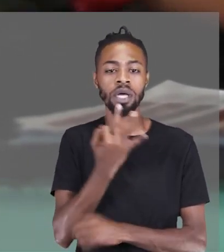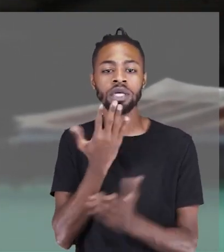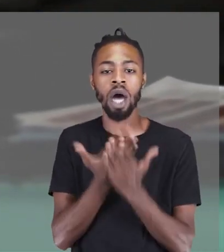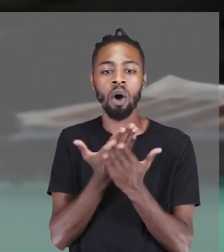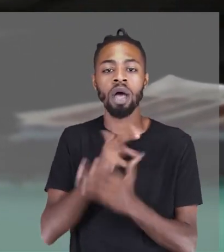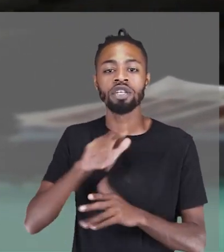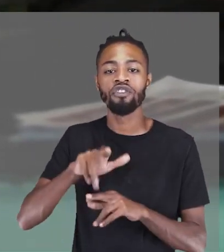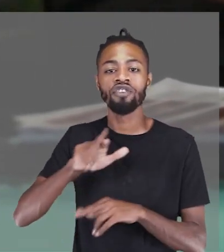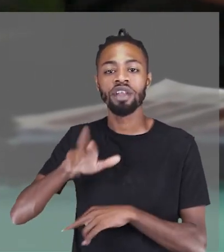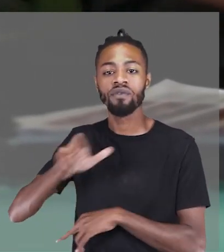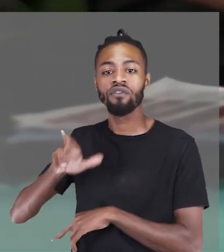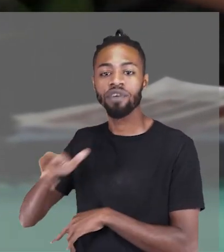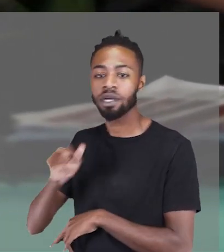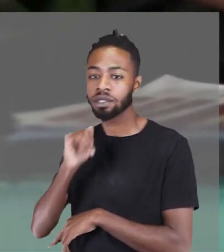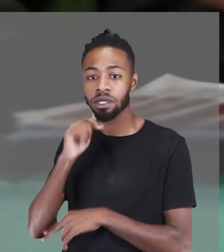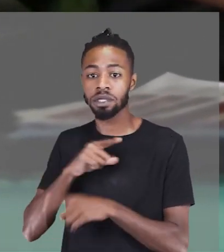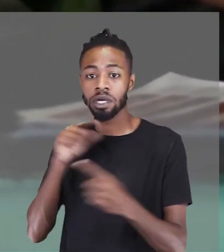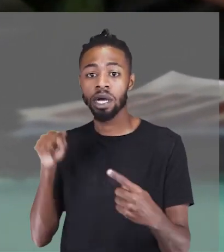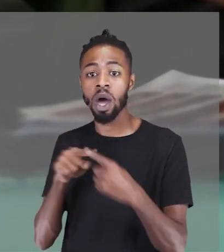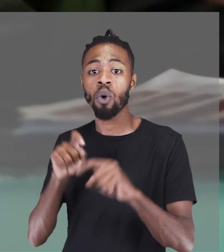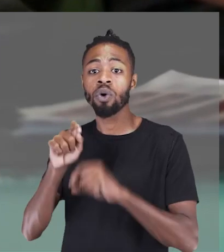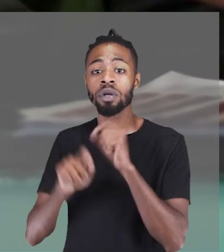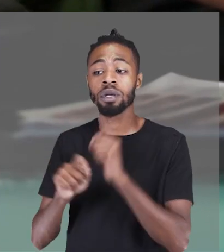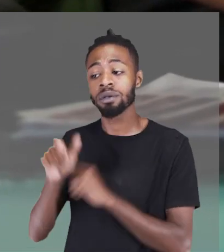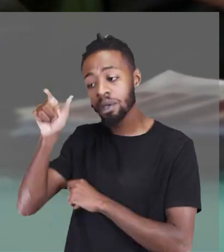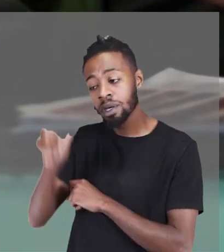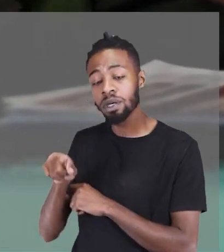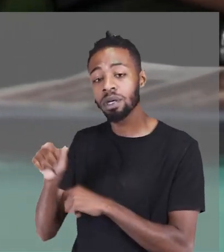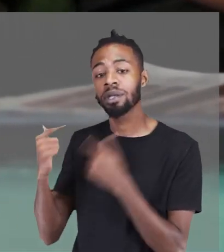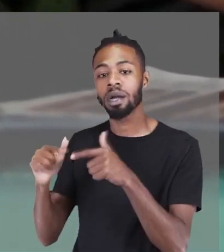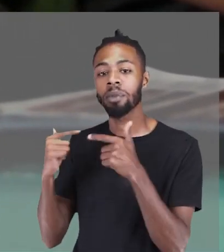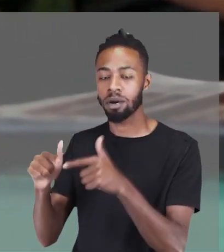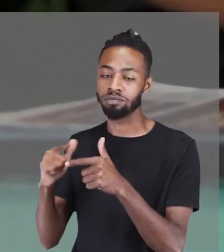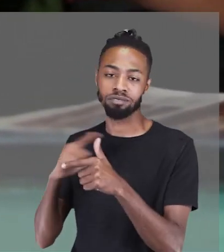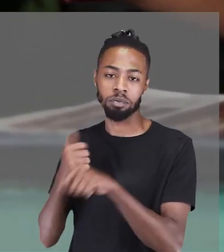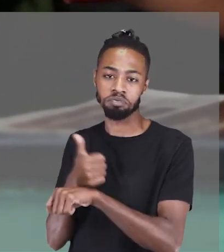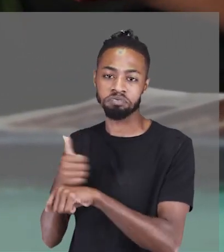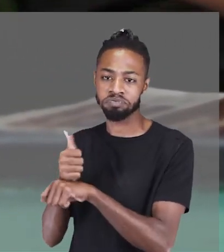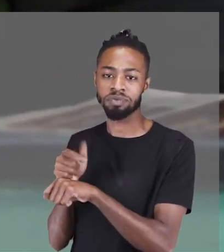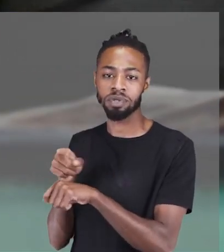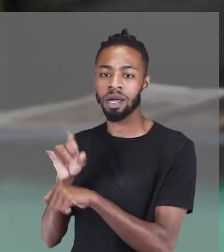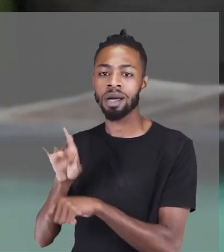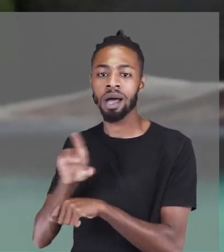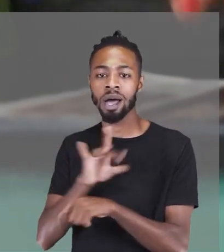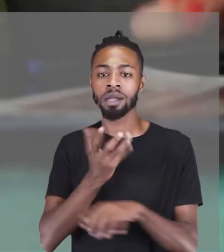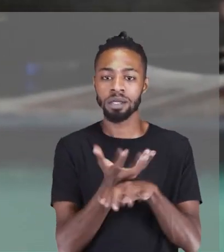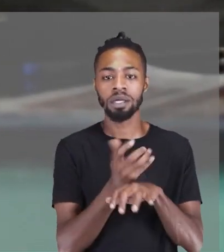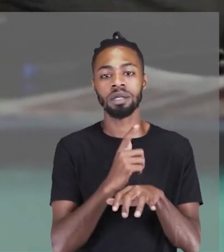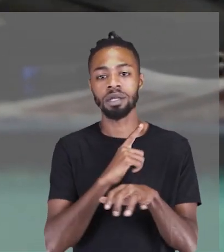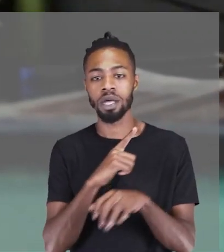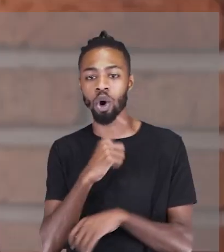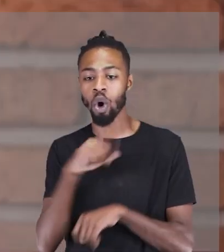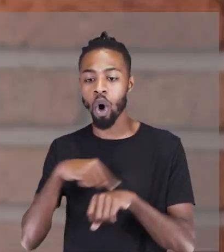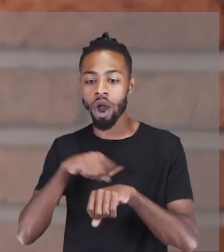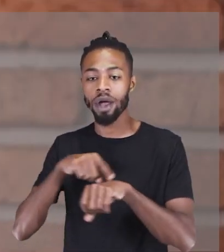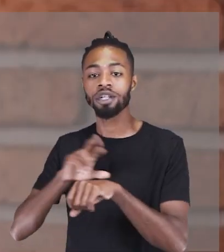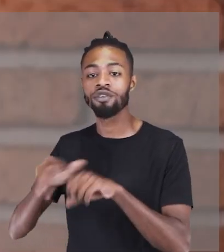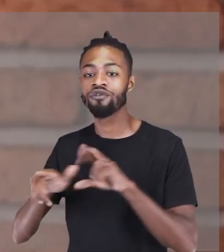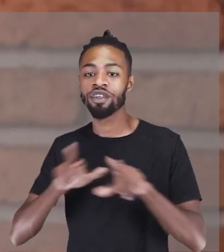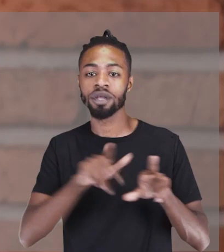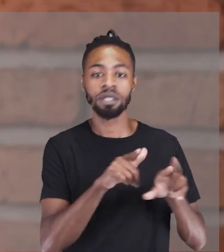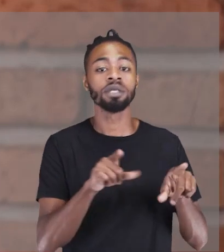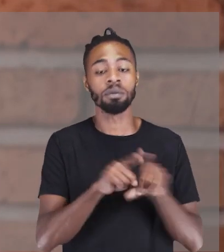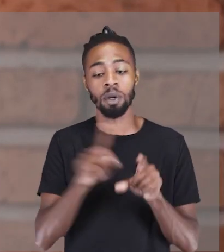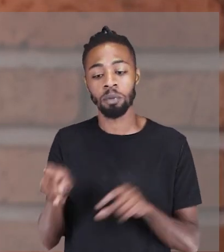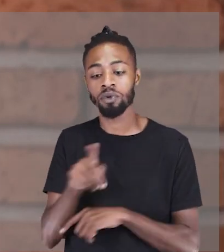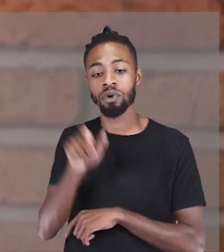têm aulas, quantidade de aulas diferentes de acordo com a especialidade deles. Então, cada disciplina tem uma carga horária diferente,